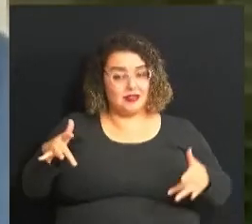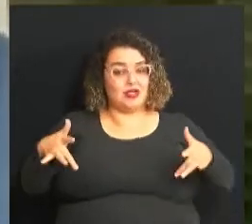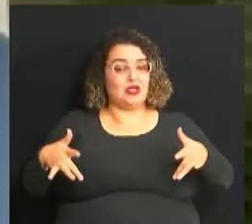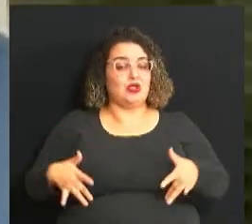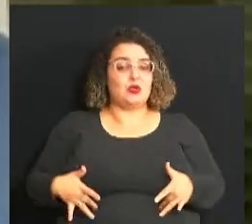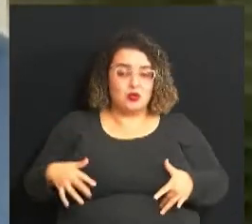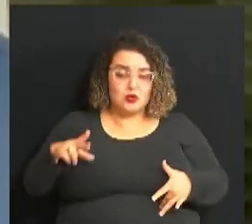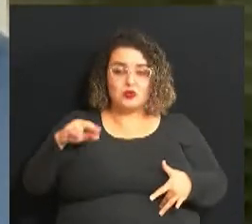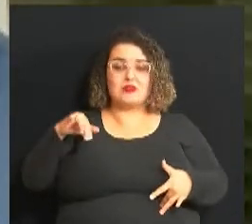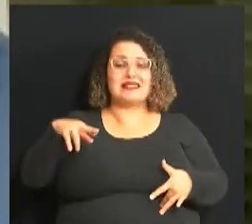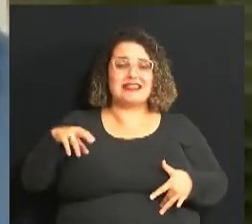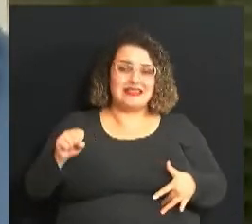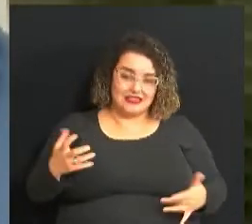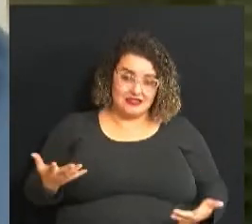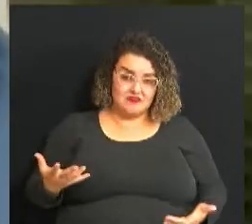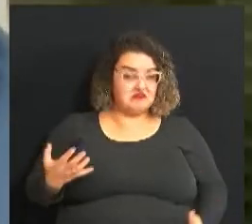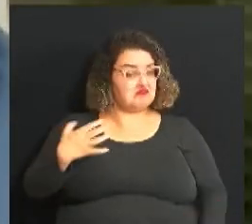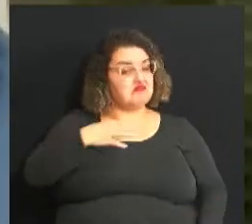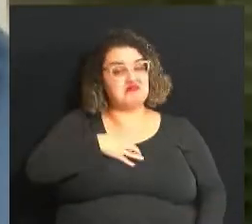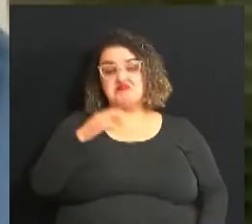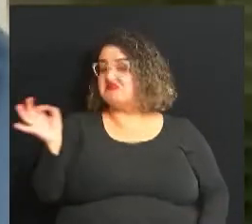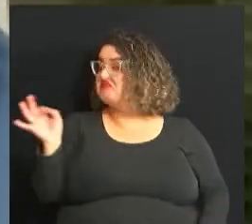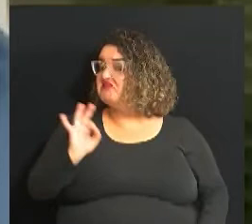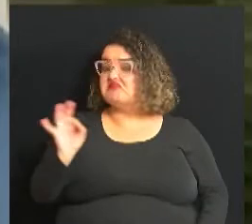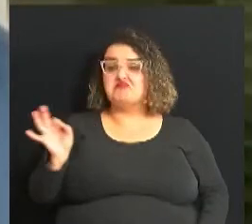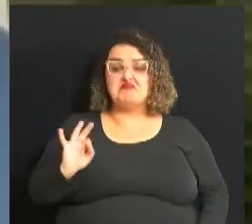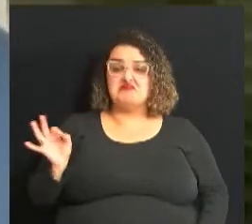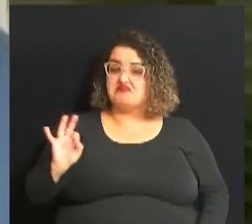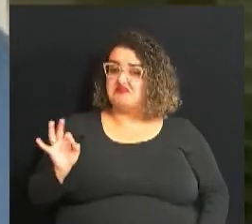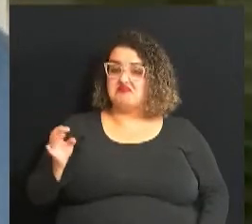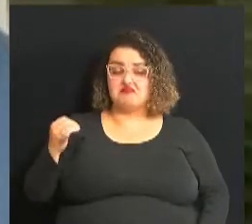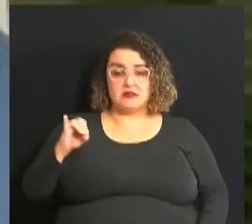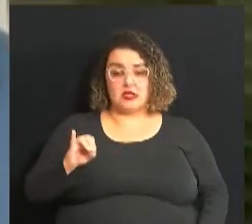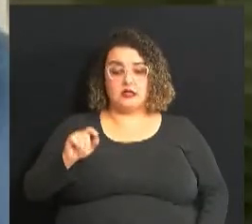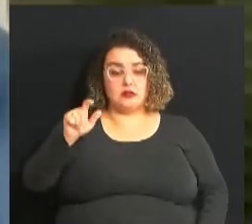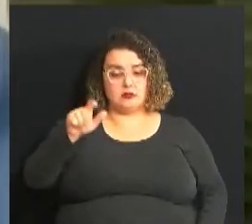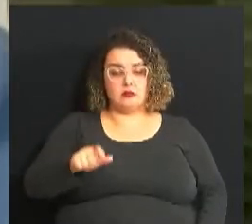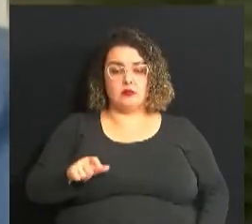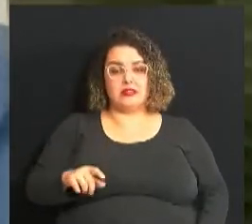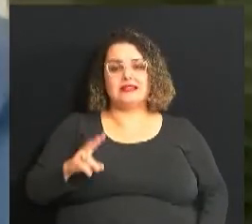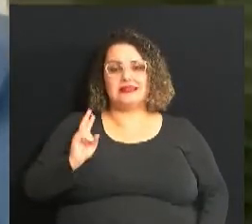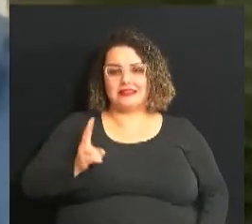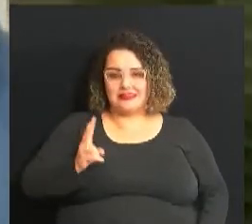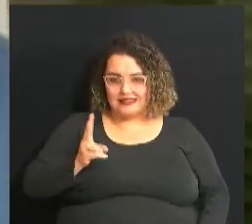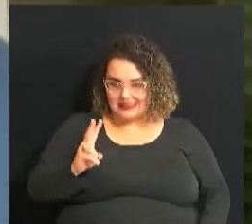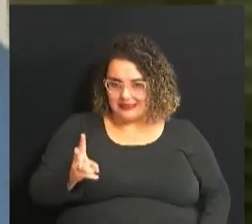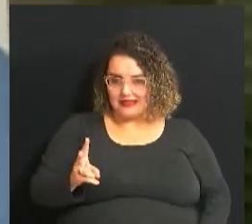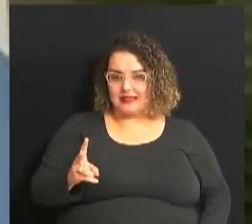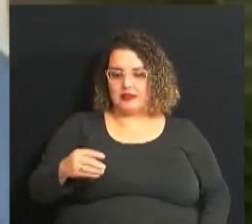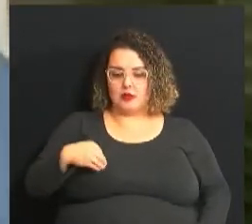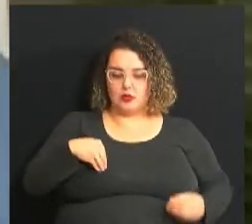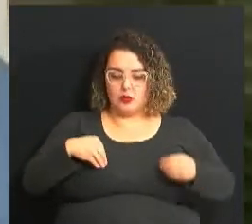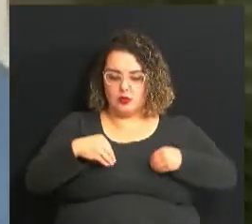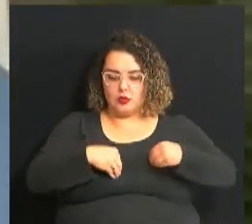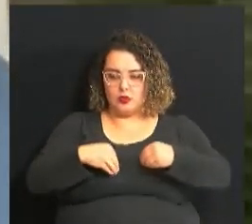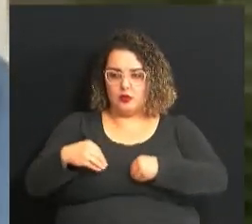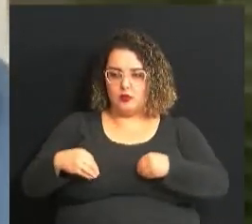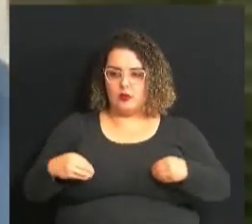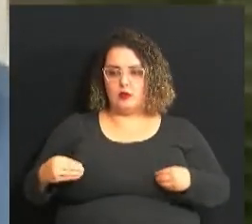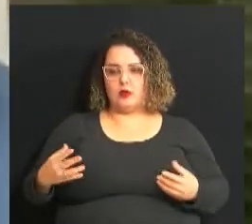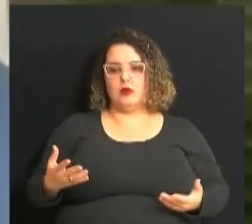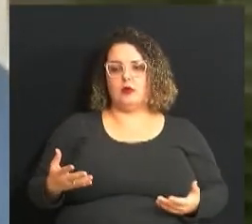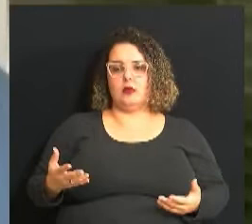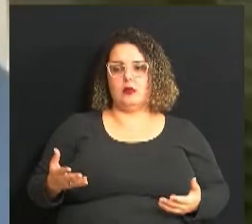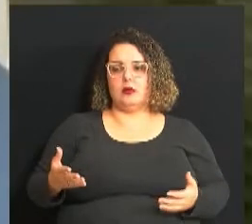é assintomática. Então, se o indivíduo não fizer periodicamente, aí varia um pouquinho esse intervalo,